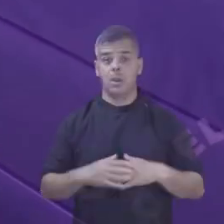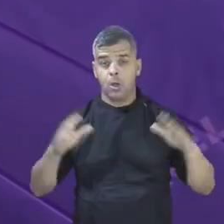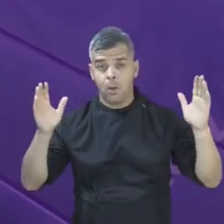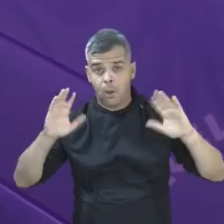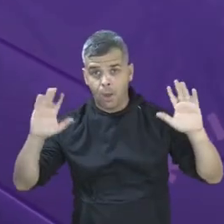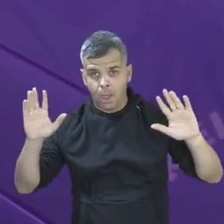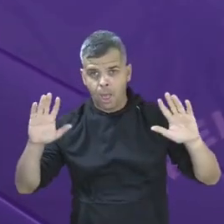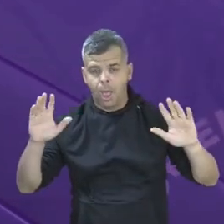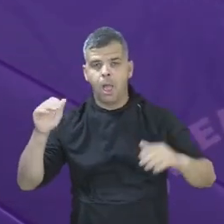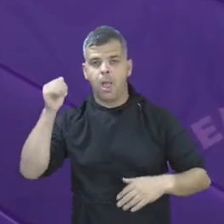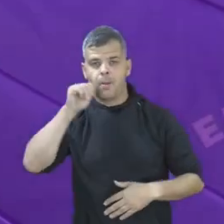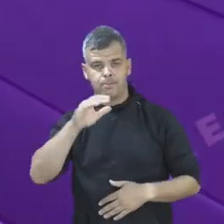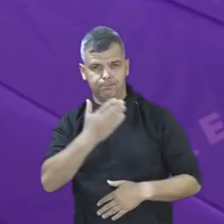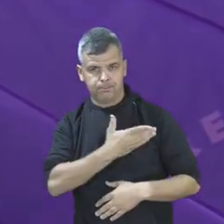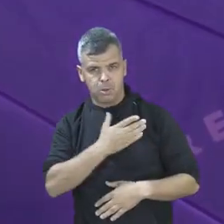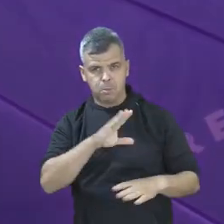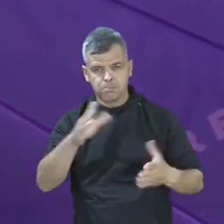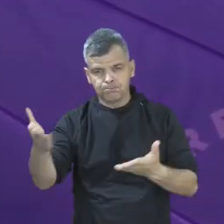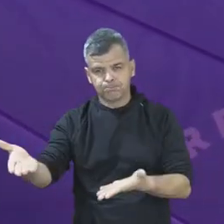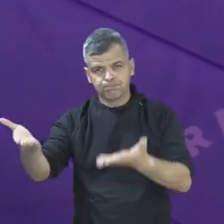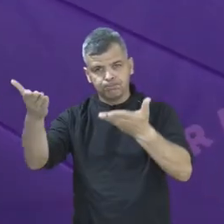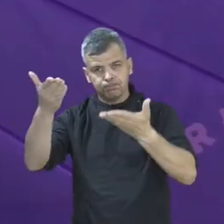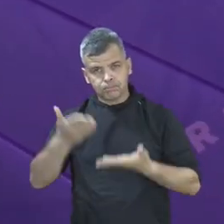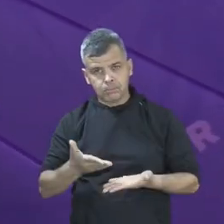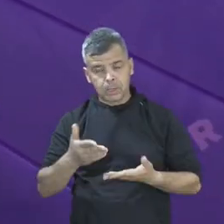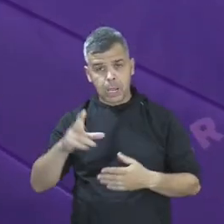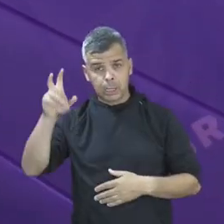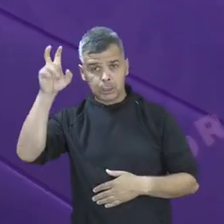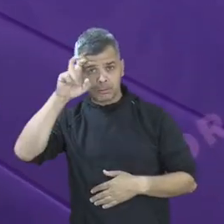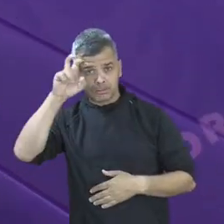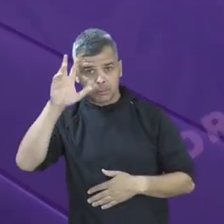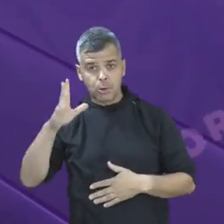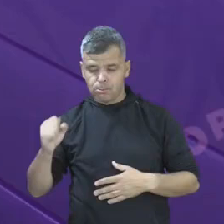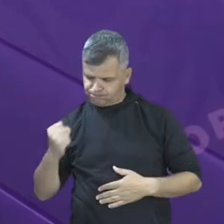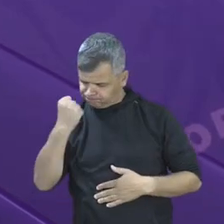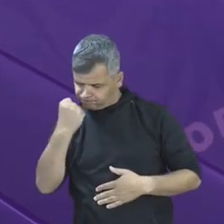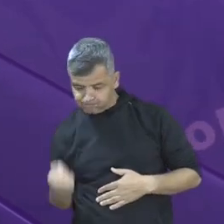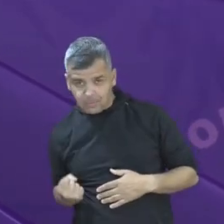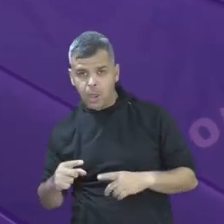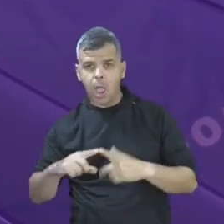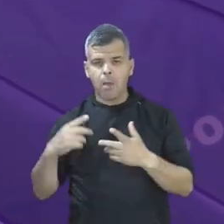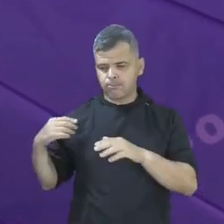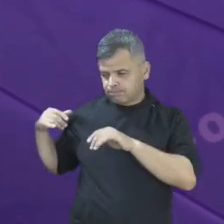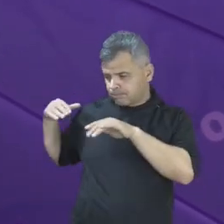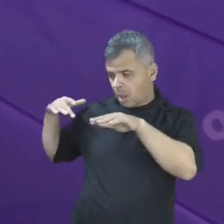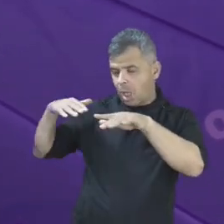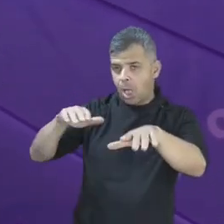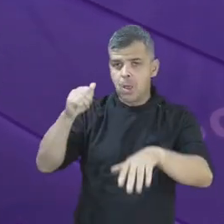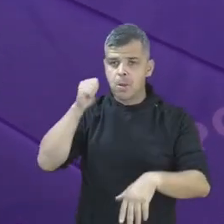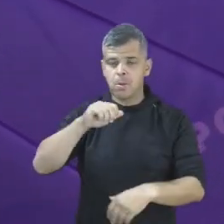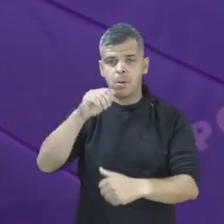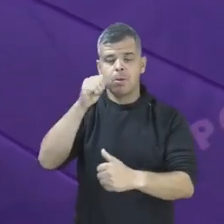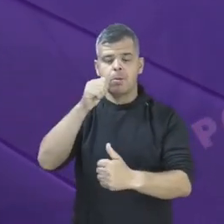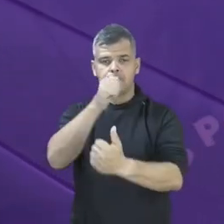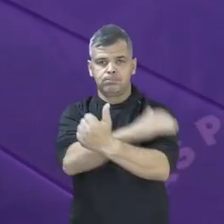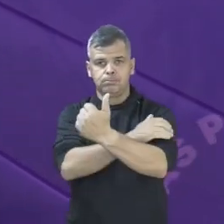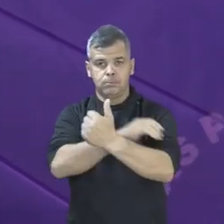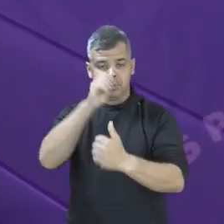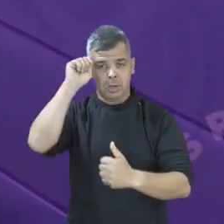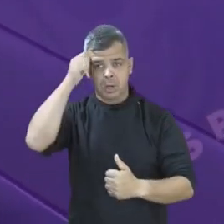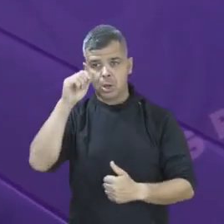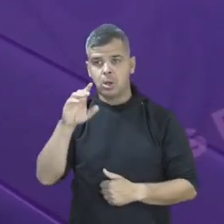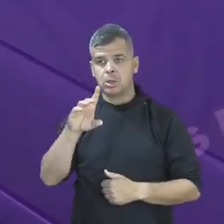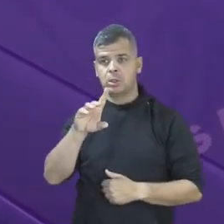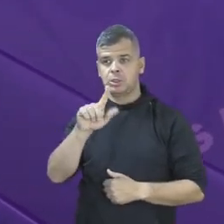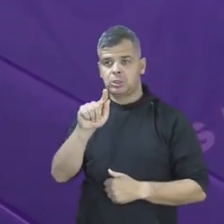Olá, companheira! Seja muito bem-vinda! Quintou! E vamos falar sobre o tema Marcha das Mulheres Negras, Feminismo Negro, com